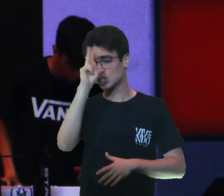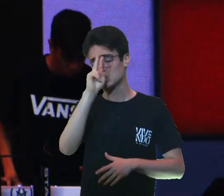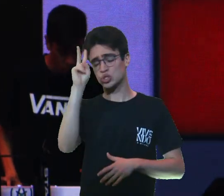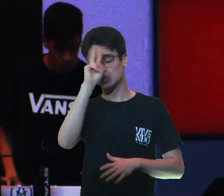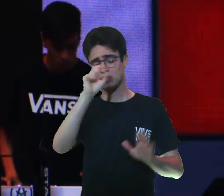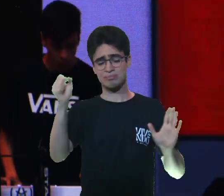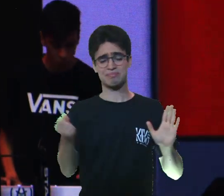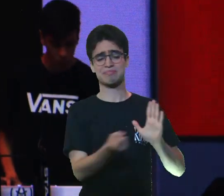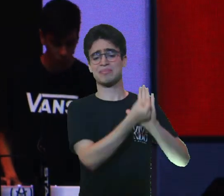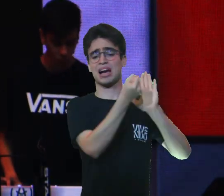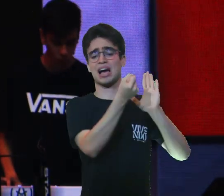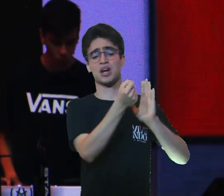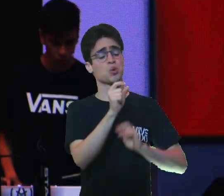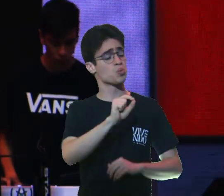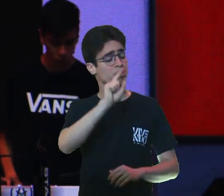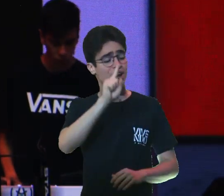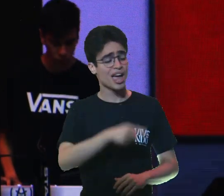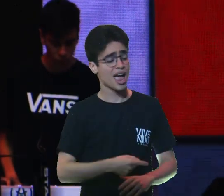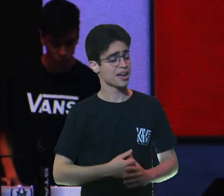quer deixar para essa geração?